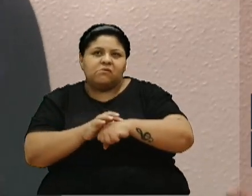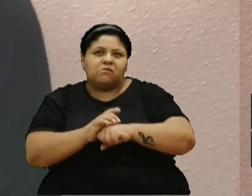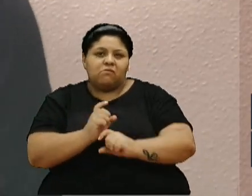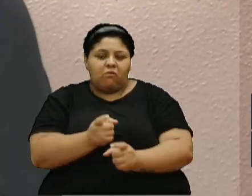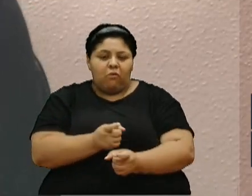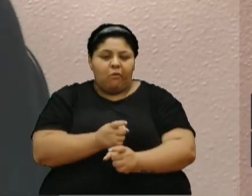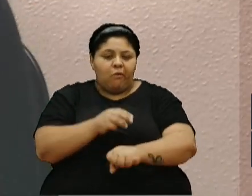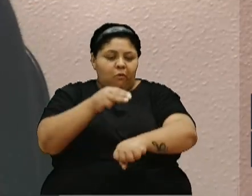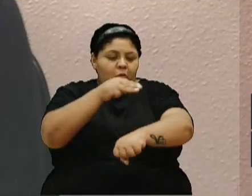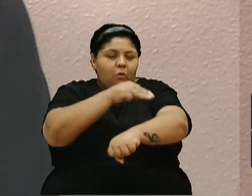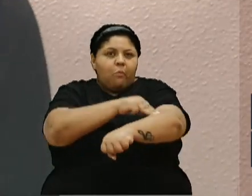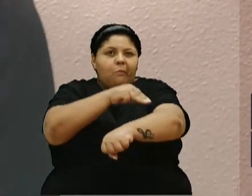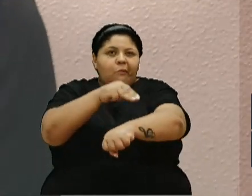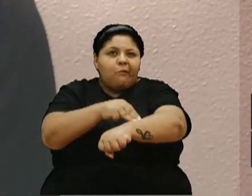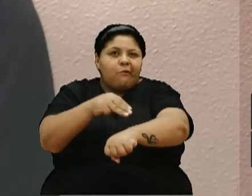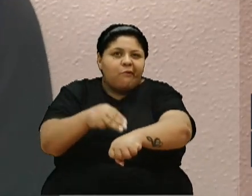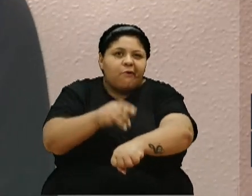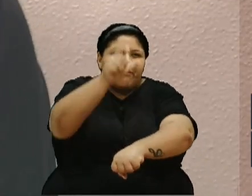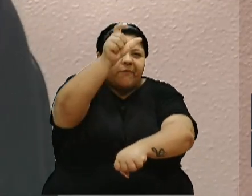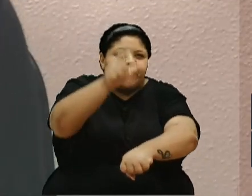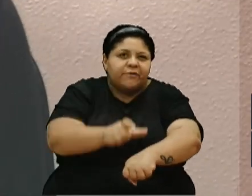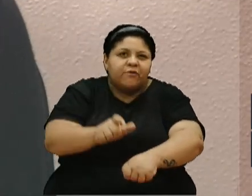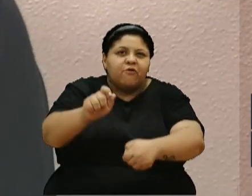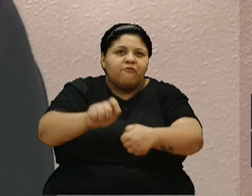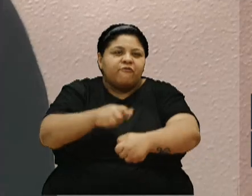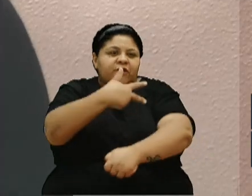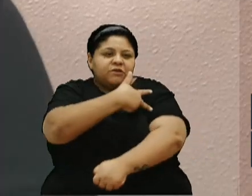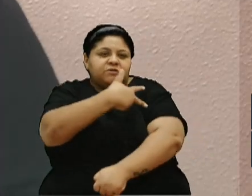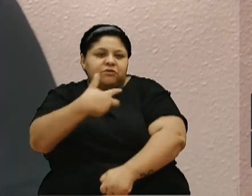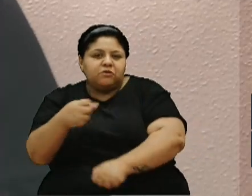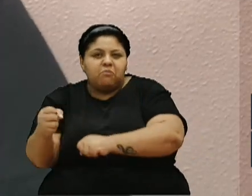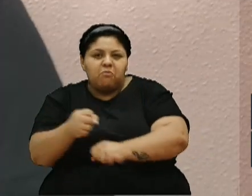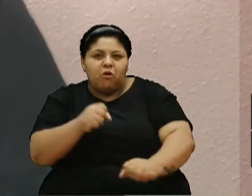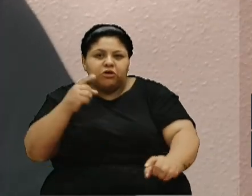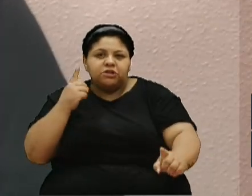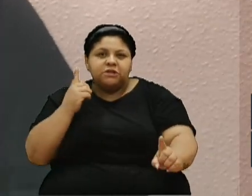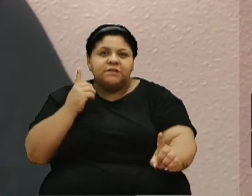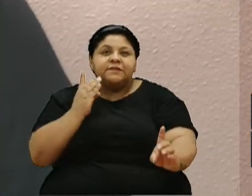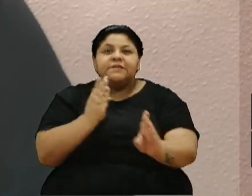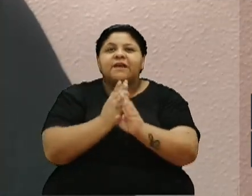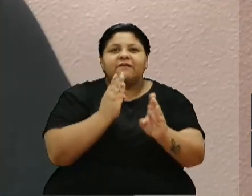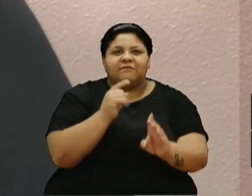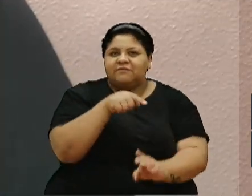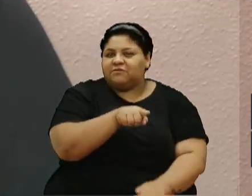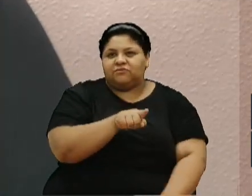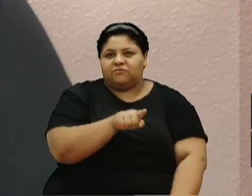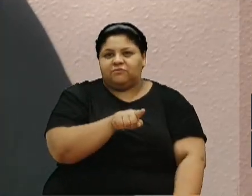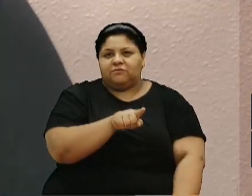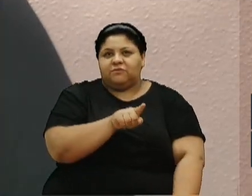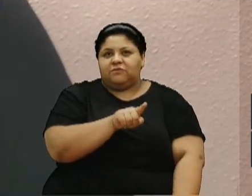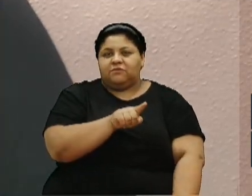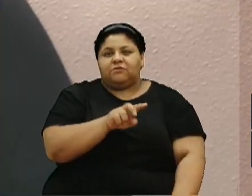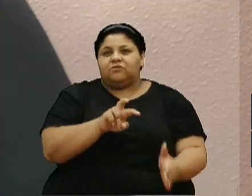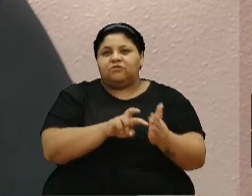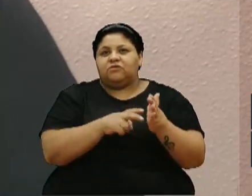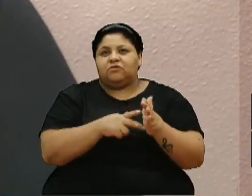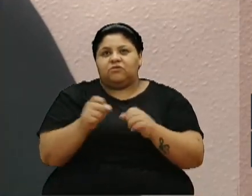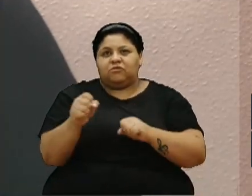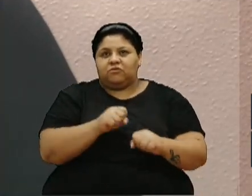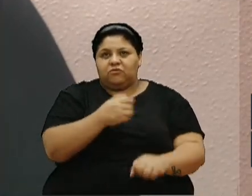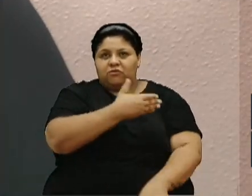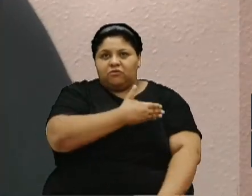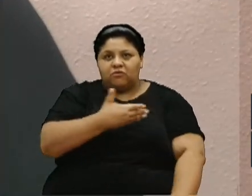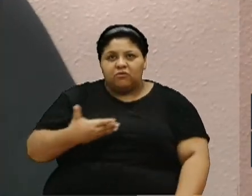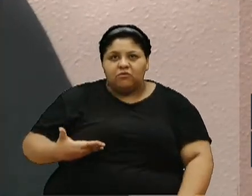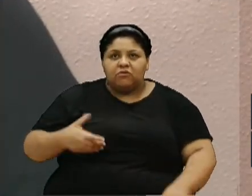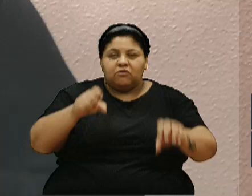que a pessoa vai lá, faz uma tomografia, faz um raio-x e pode identificar. Isso não quer dizer que o poder público, que o